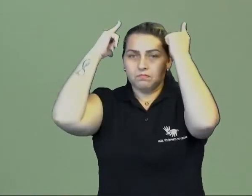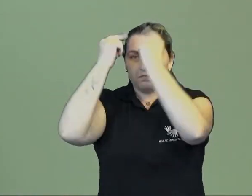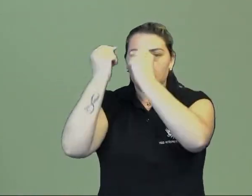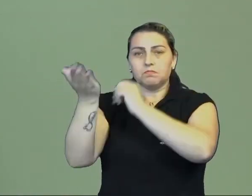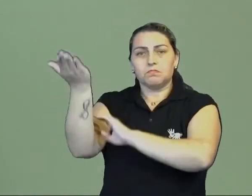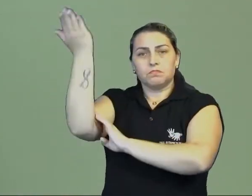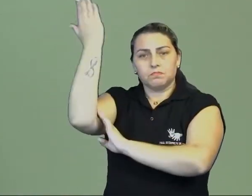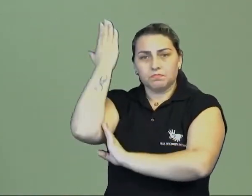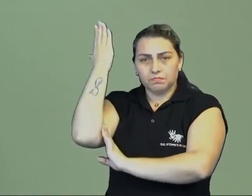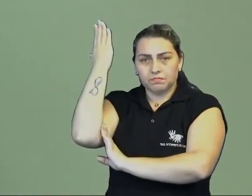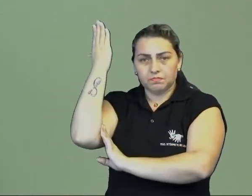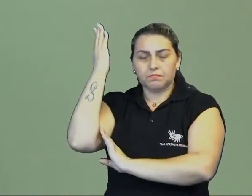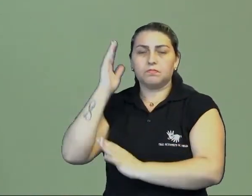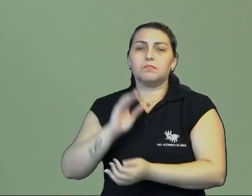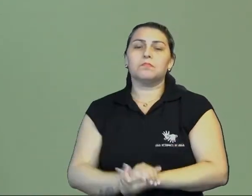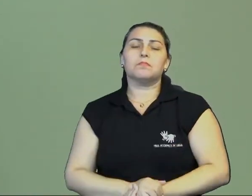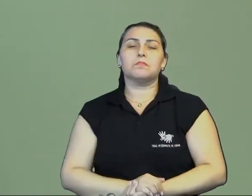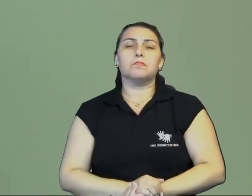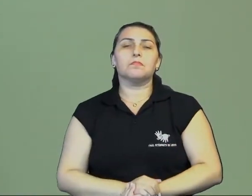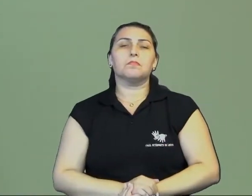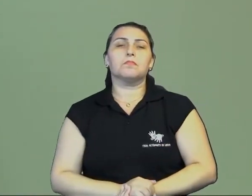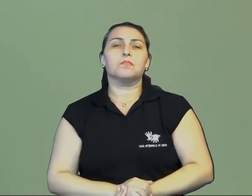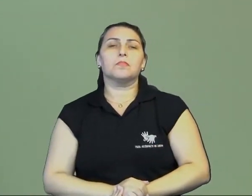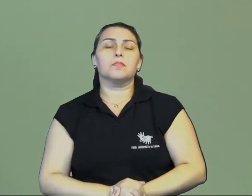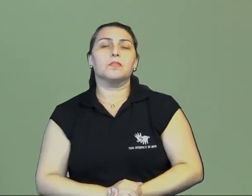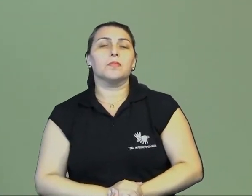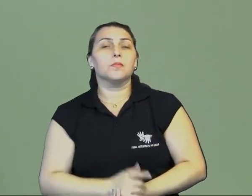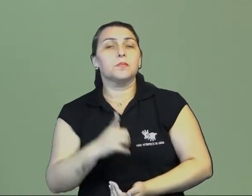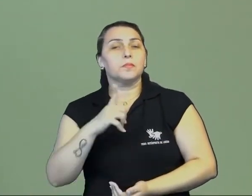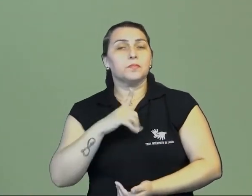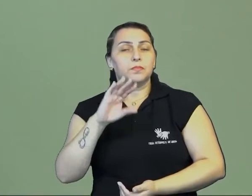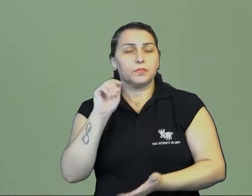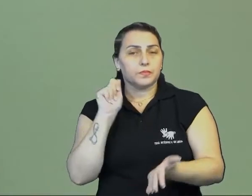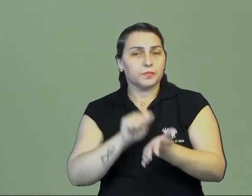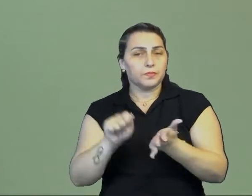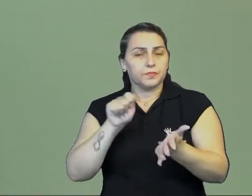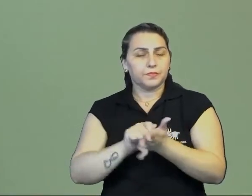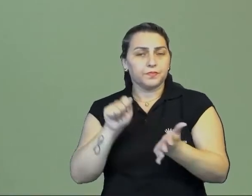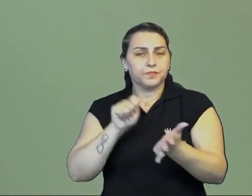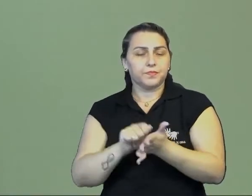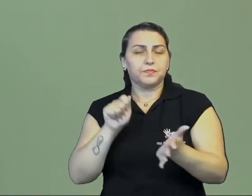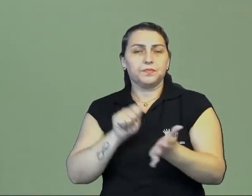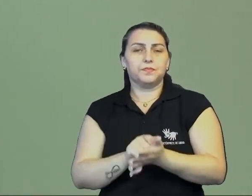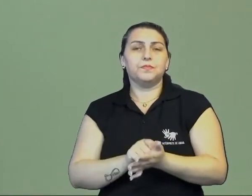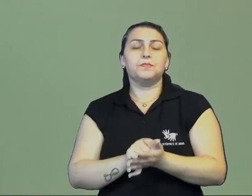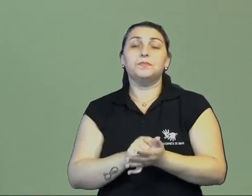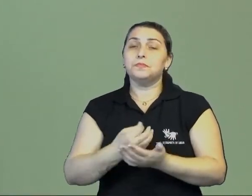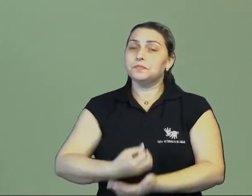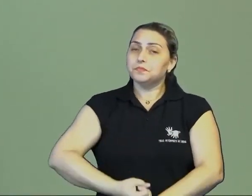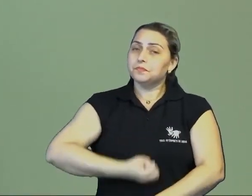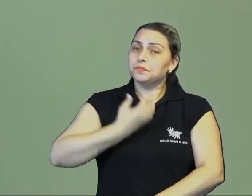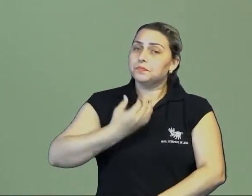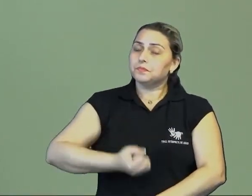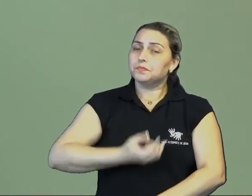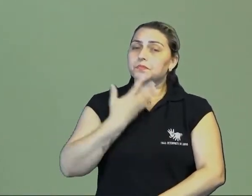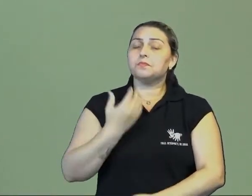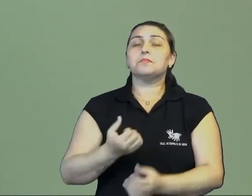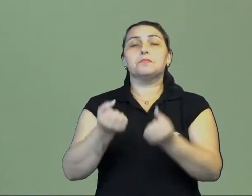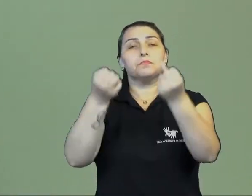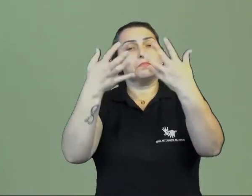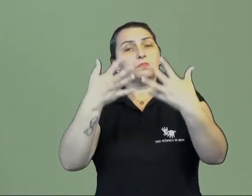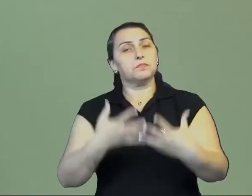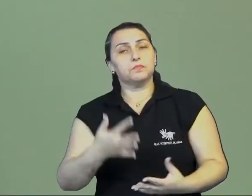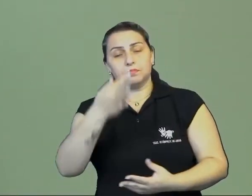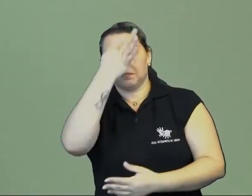Antiga. Porque está datado, está escrito nas poesias, está relatado